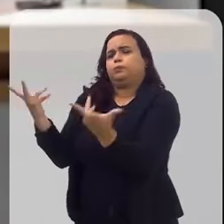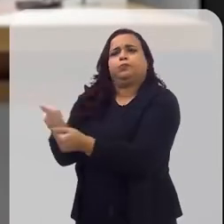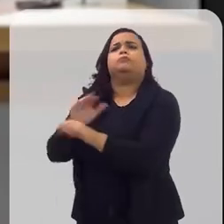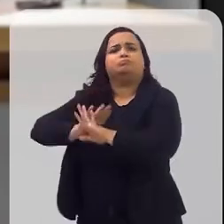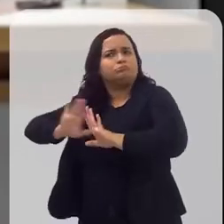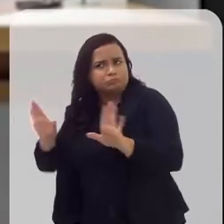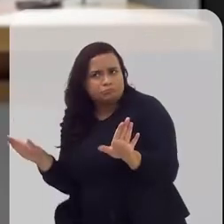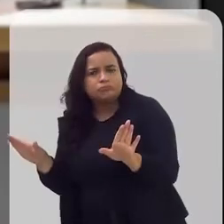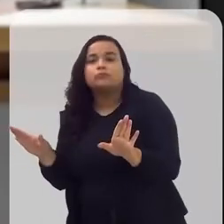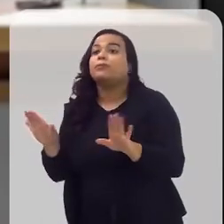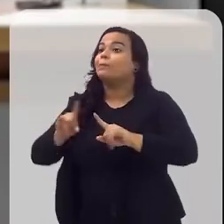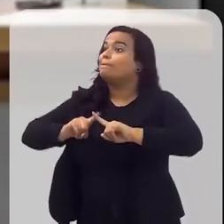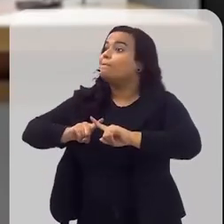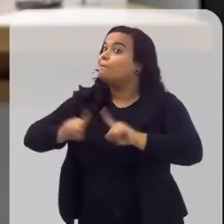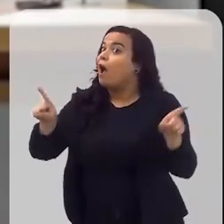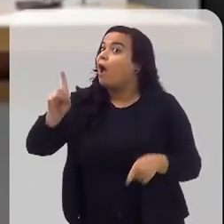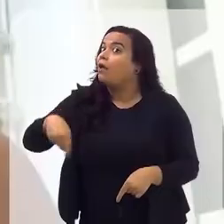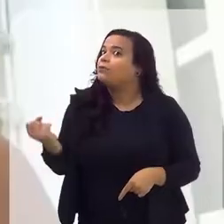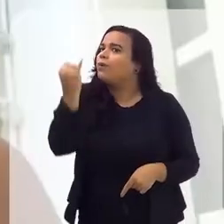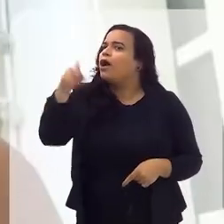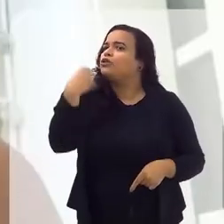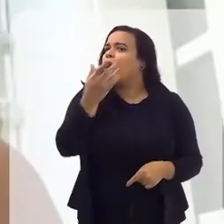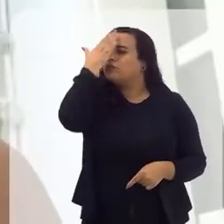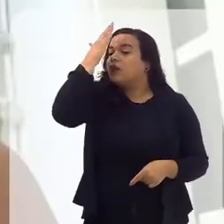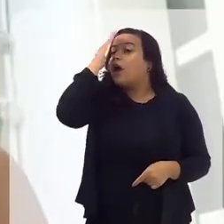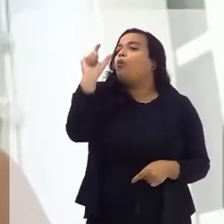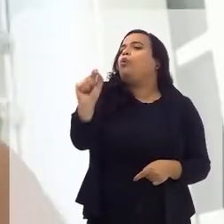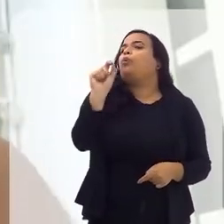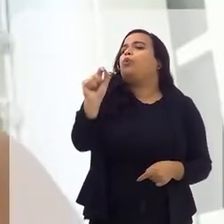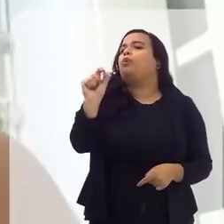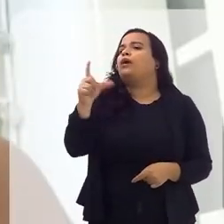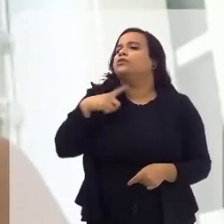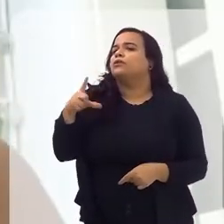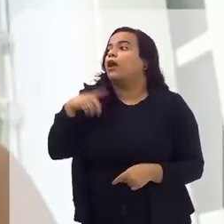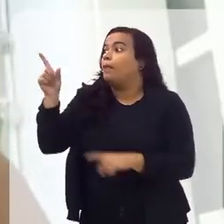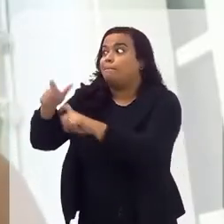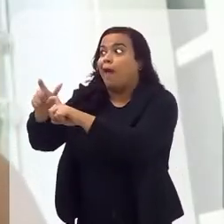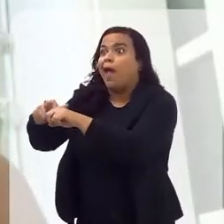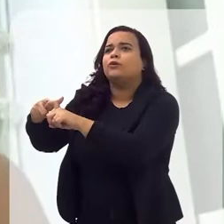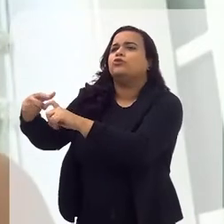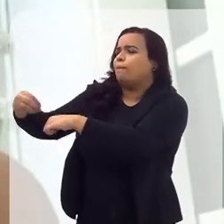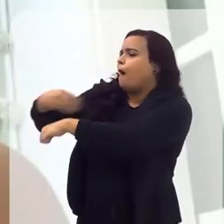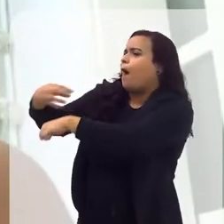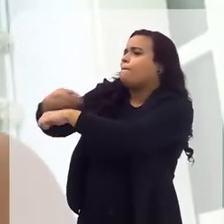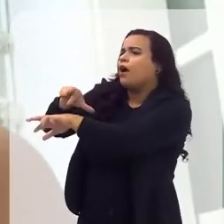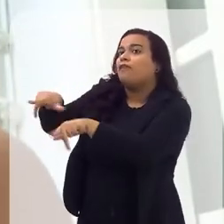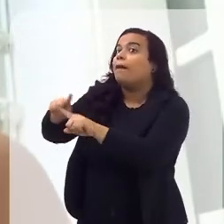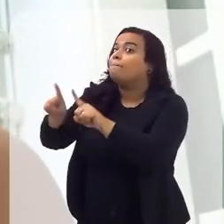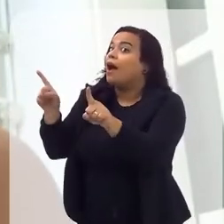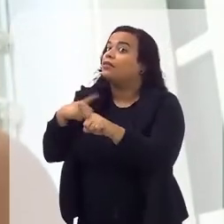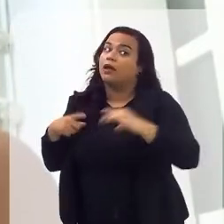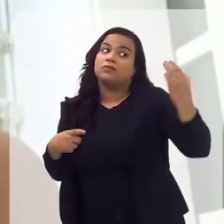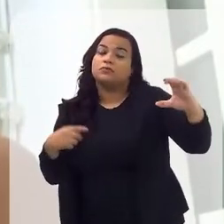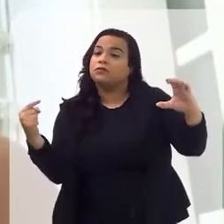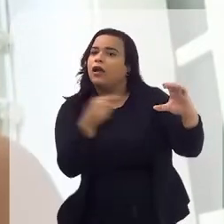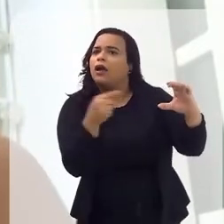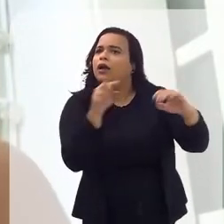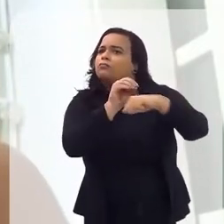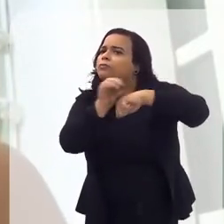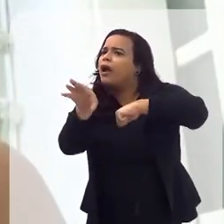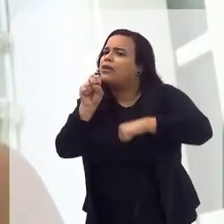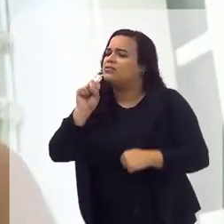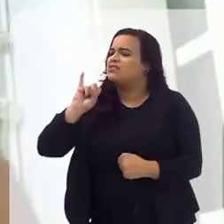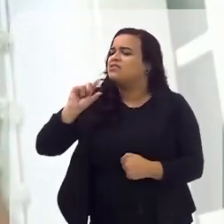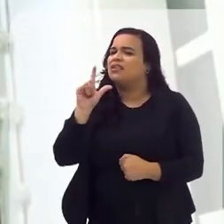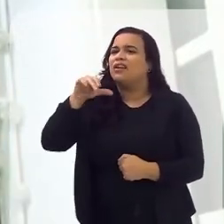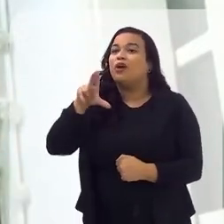assunto. Então, é muito importante que a gente diga que existe, desse lado, os médicos falando isso, mas existe a ciência também apontando que o silicone